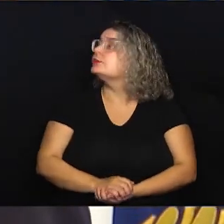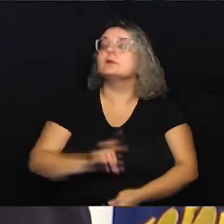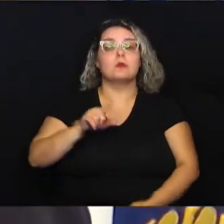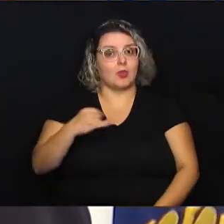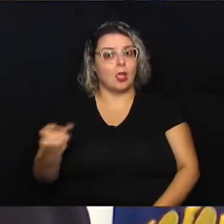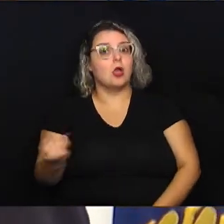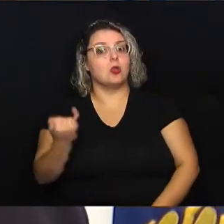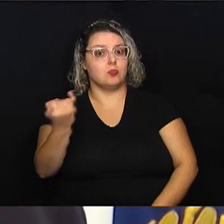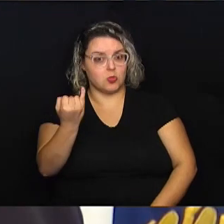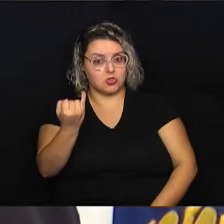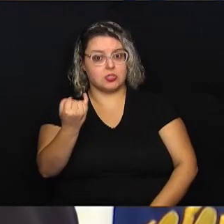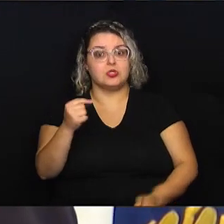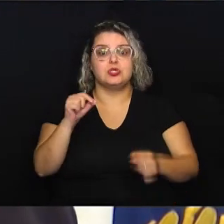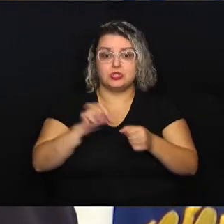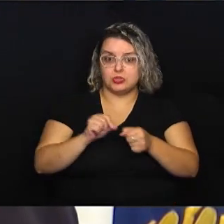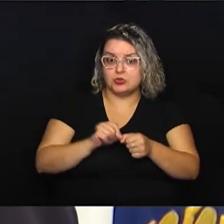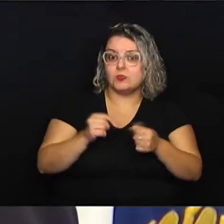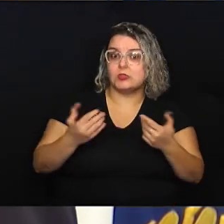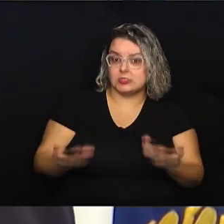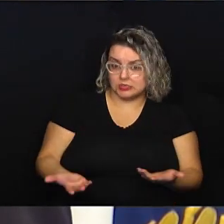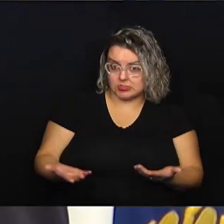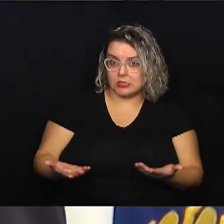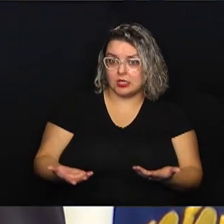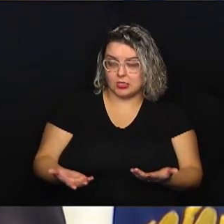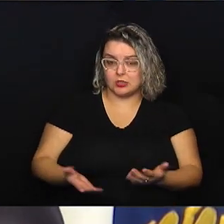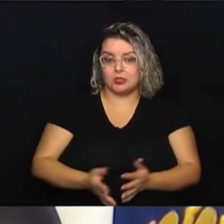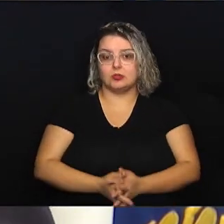importante, fazendo